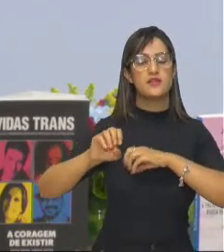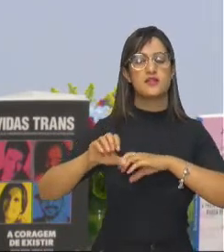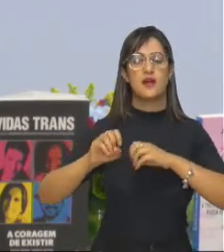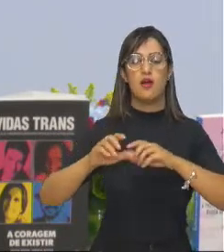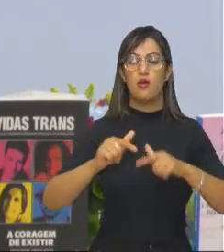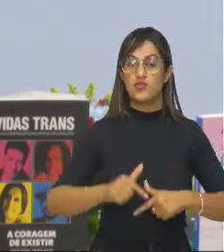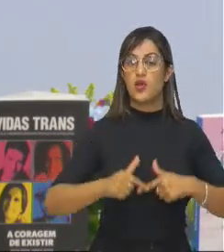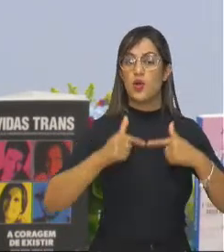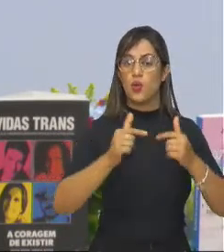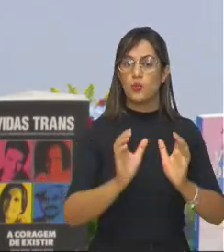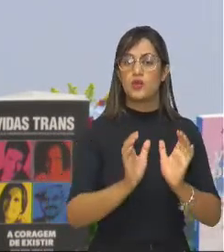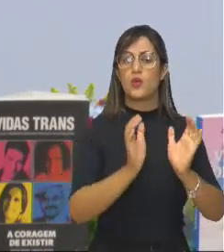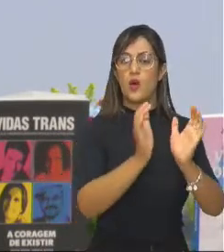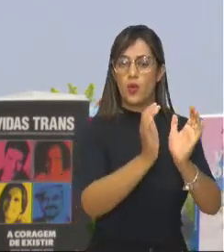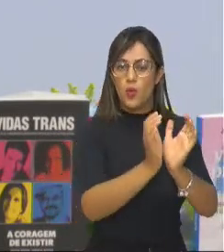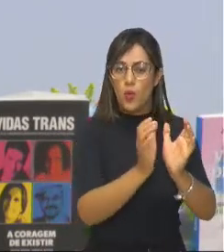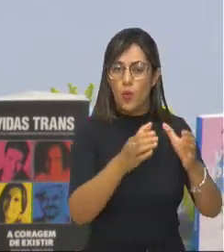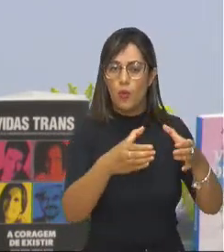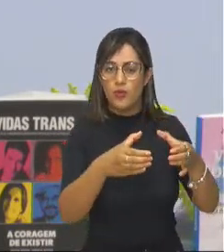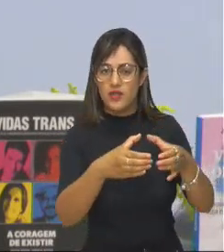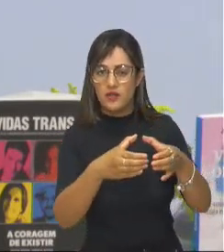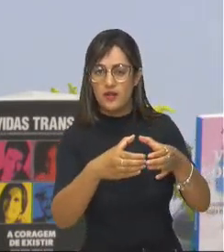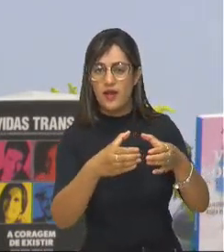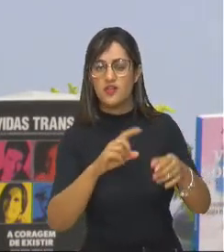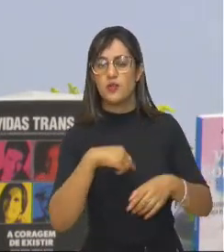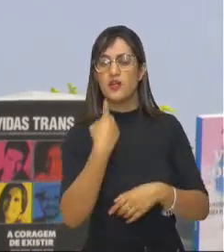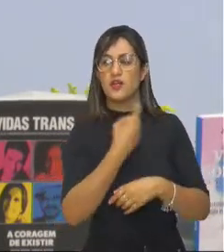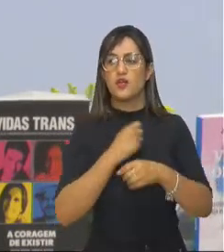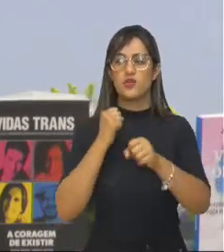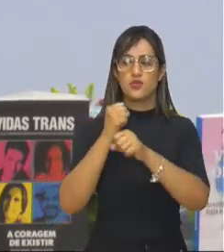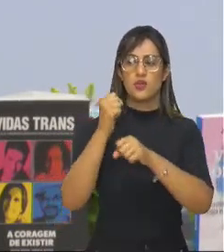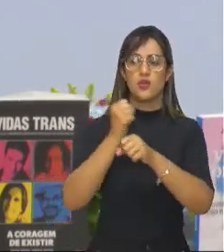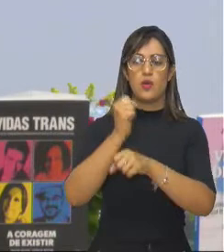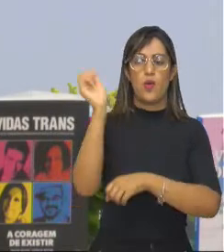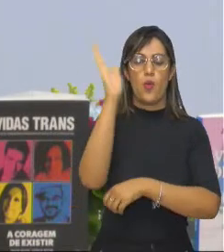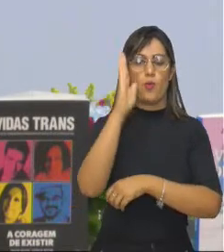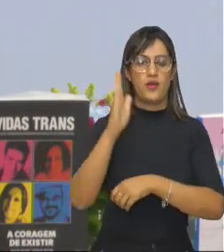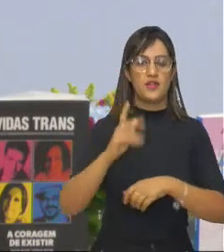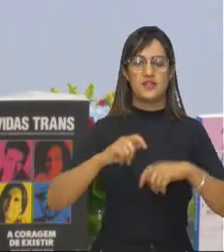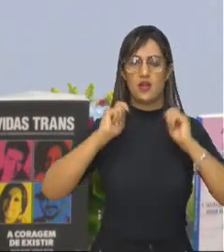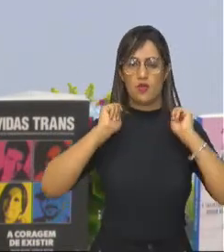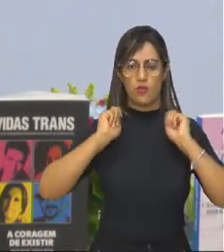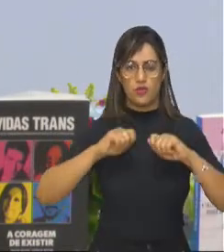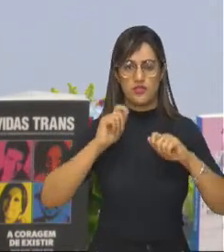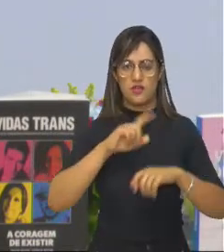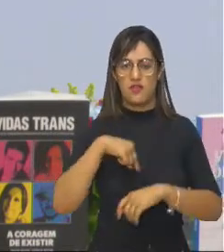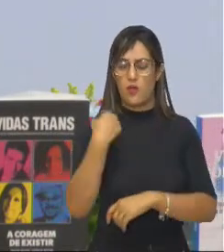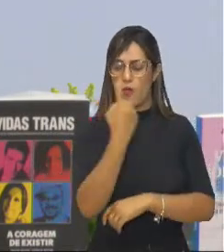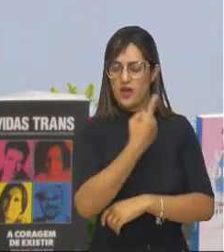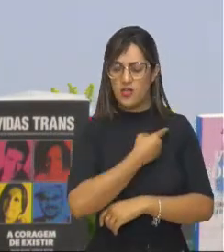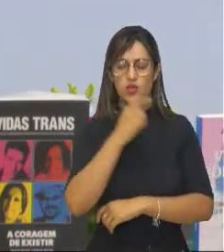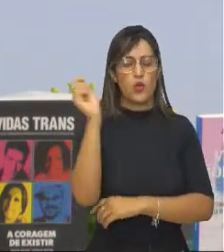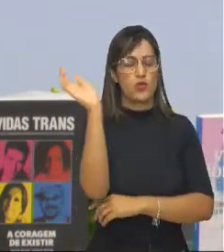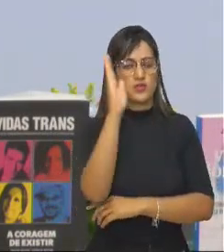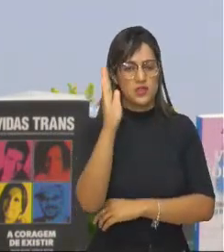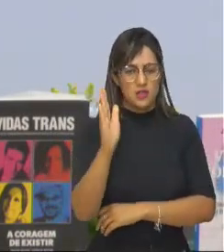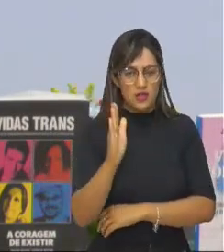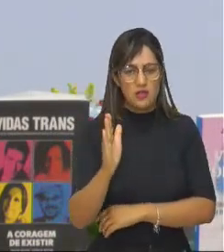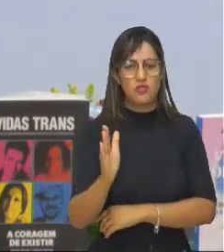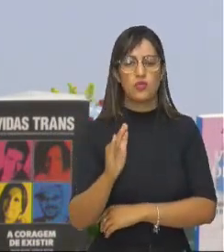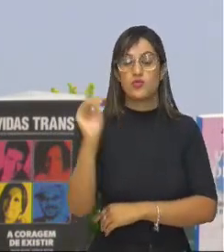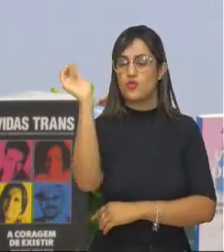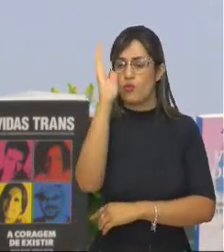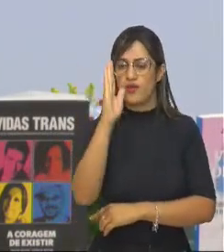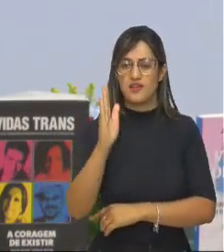impunidade, para que a gente construa um Brasil possível para todas, todos, todos. Um Brasil transformado, um Brasil que